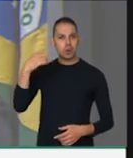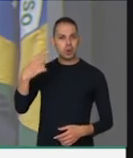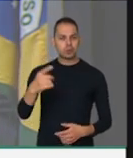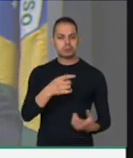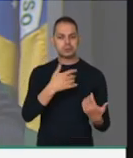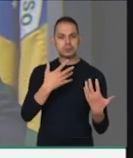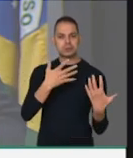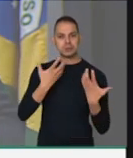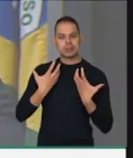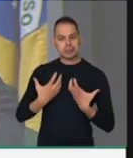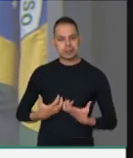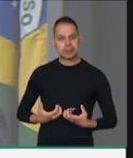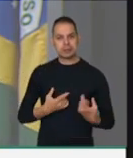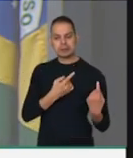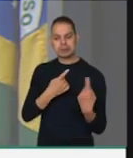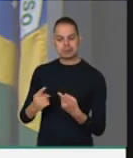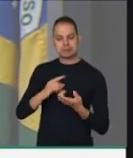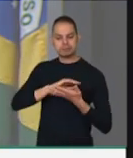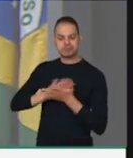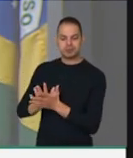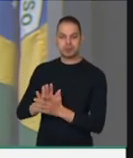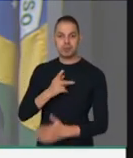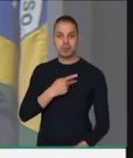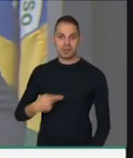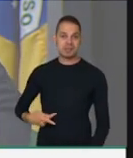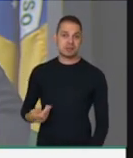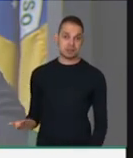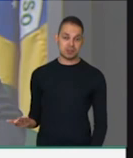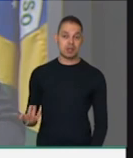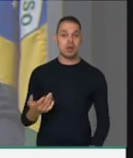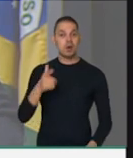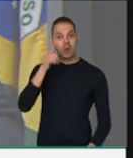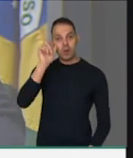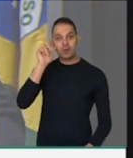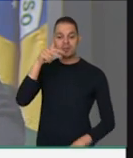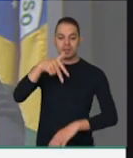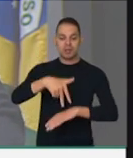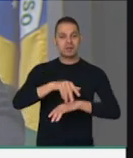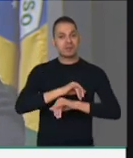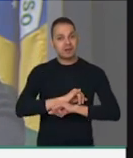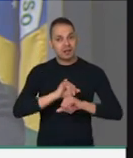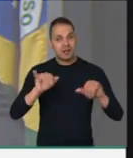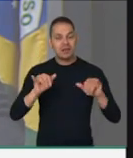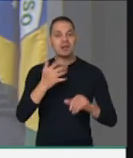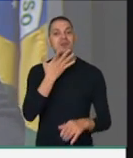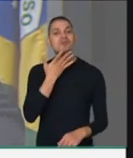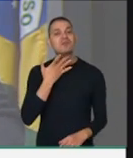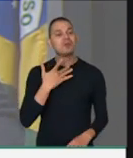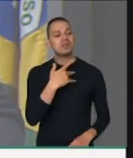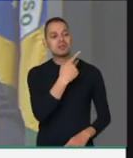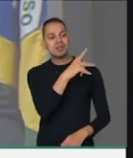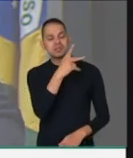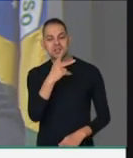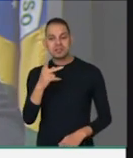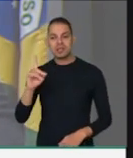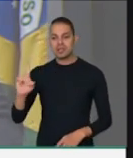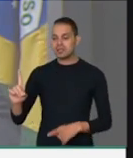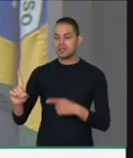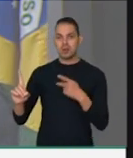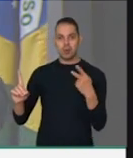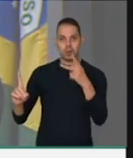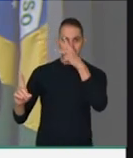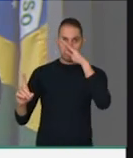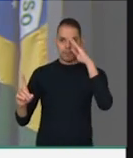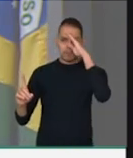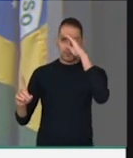desgastar o presidente eu disse isso ontem aqui a intenção deles não é fazer o presidente cair